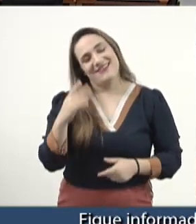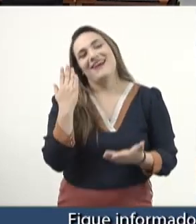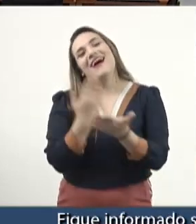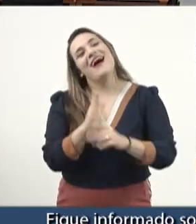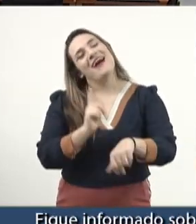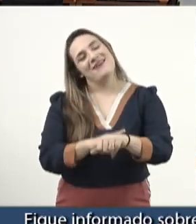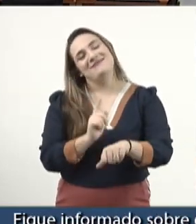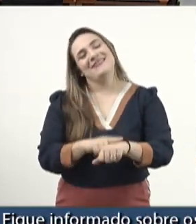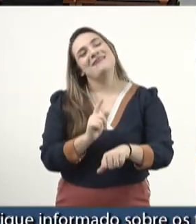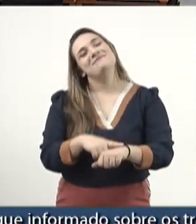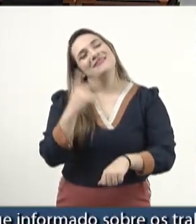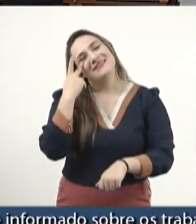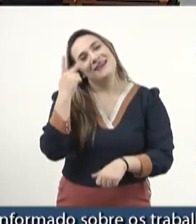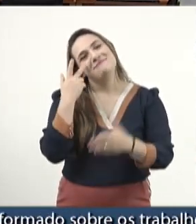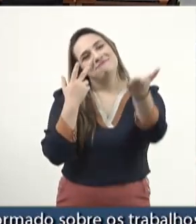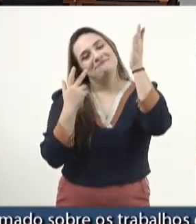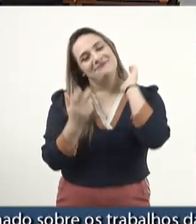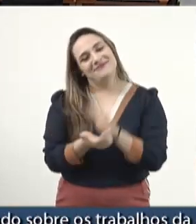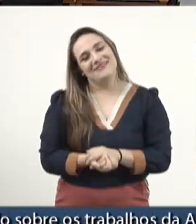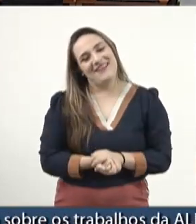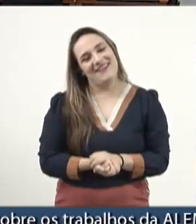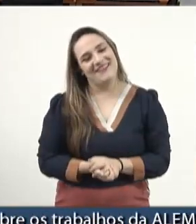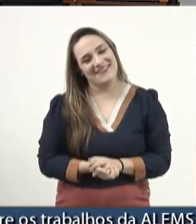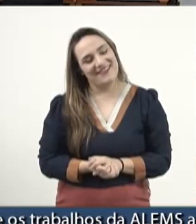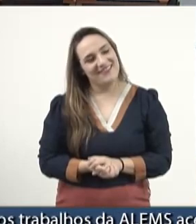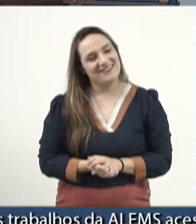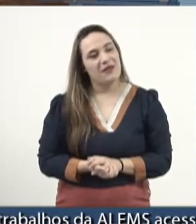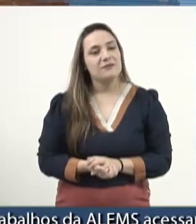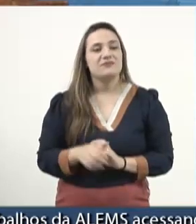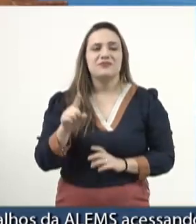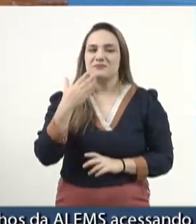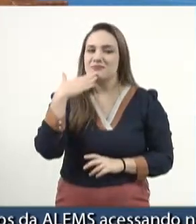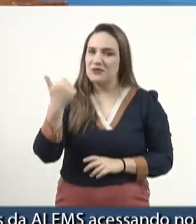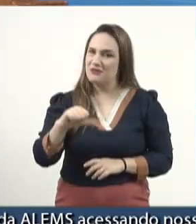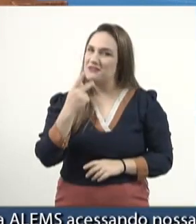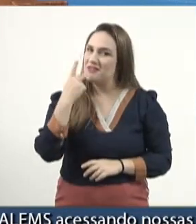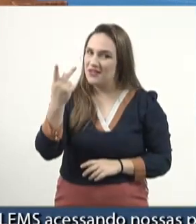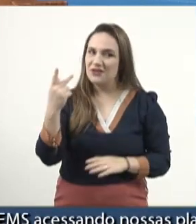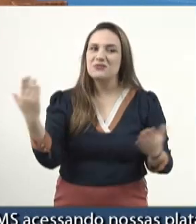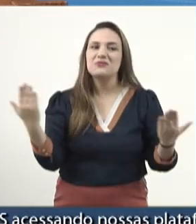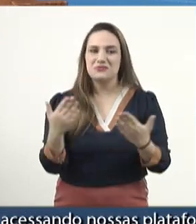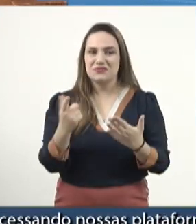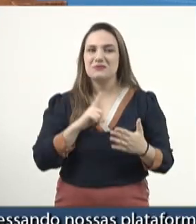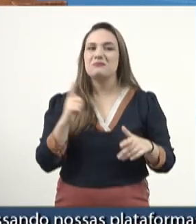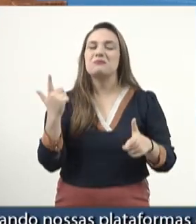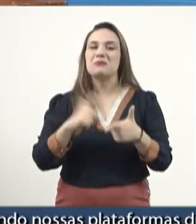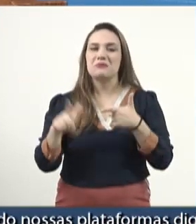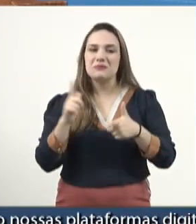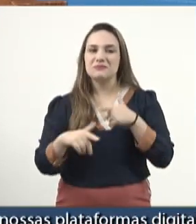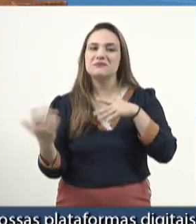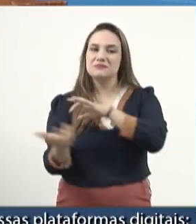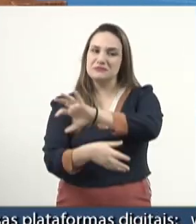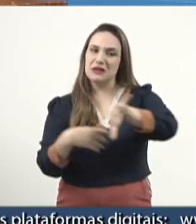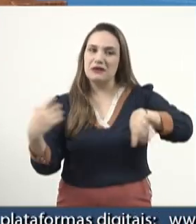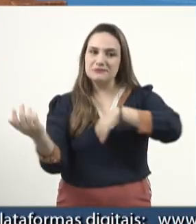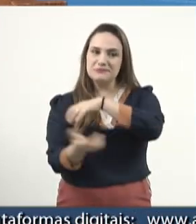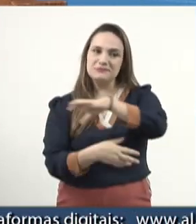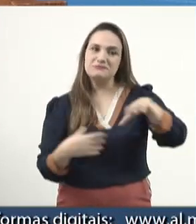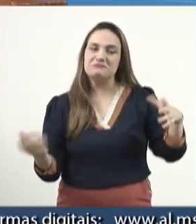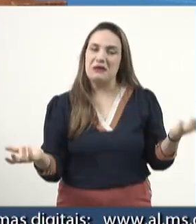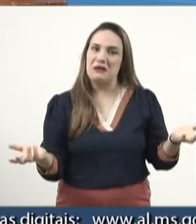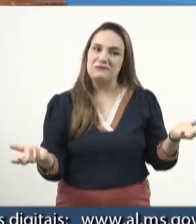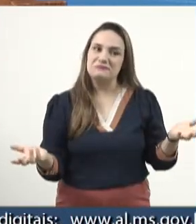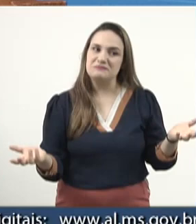Não, já vou concluir. O senhor está piorando porque falar que nós estamos hoje no caos, né, vivendo um